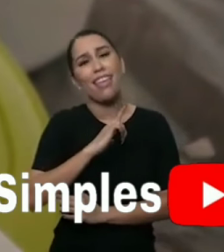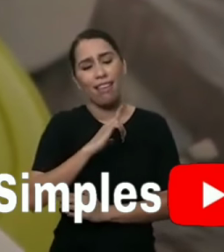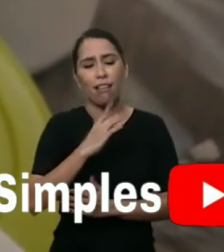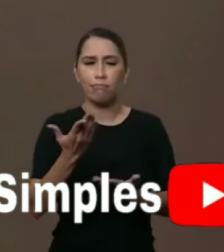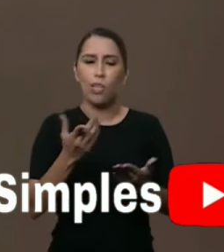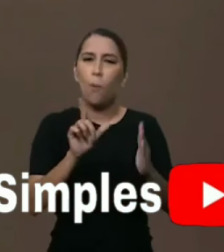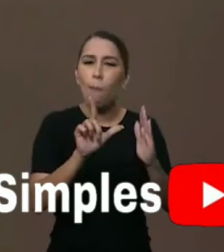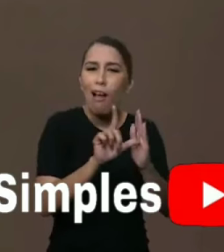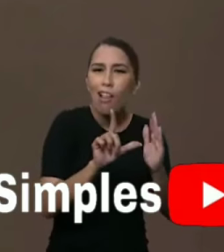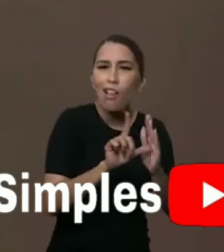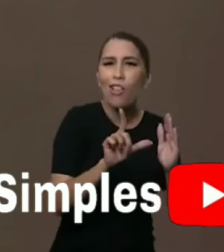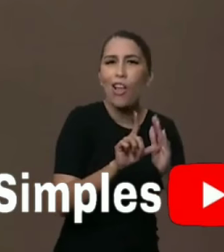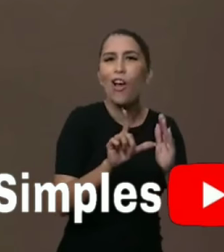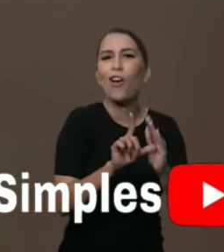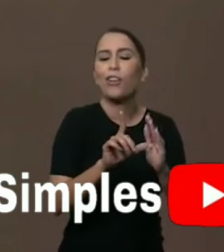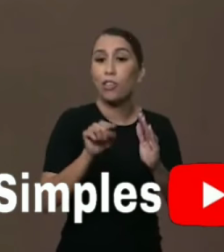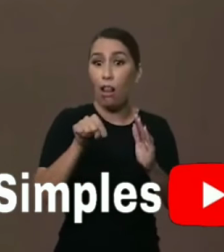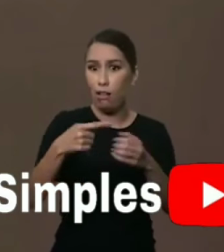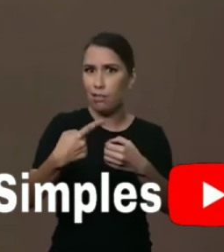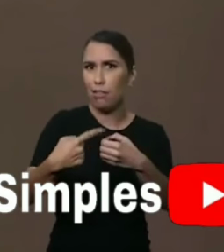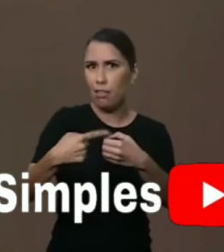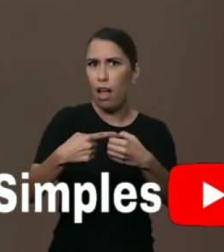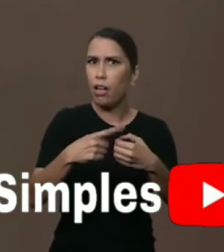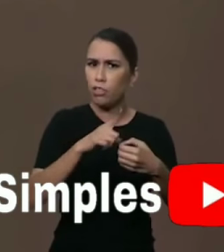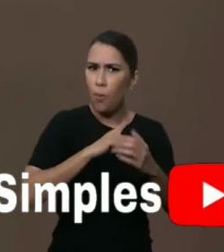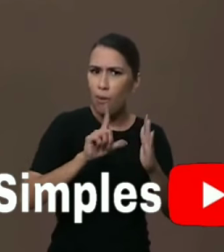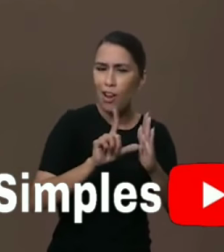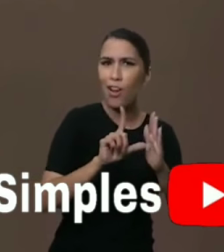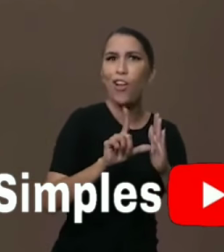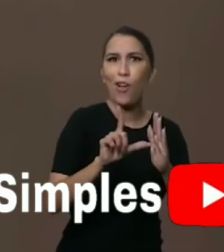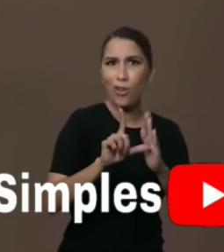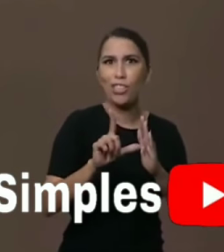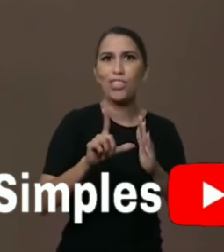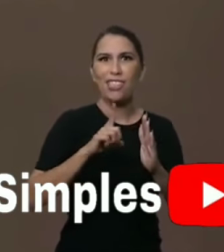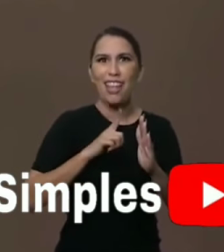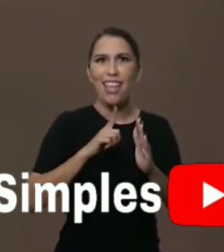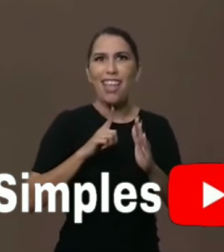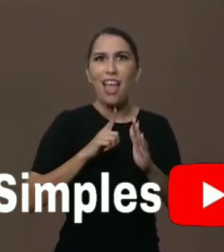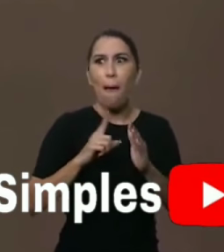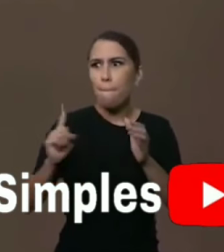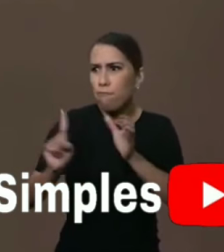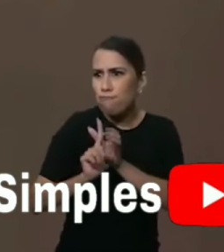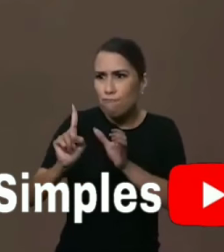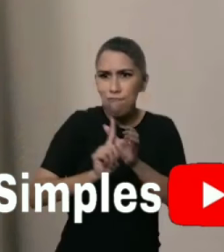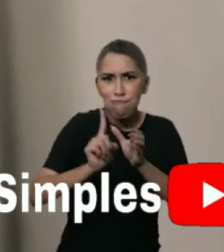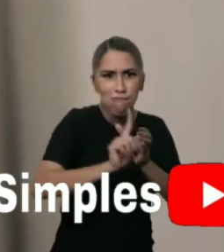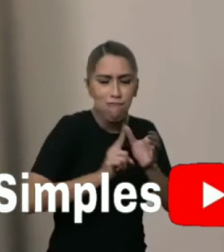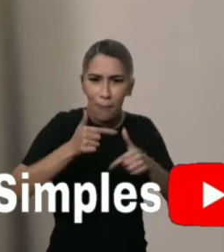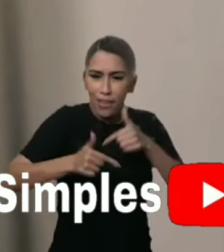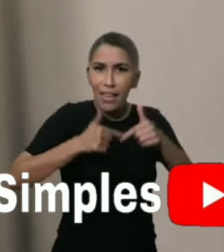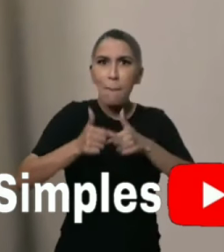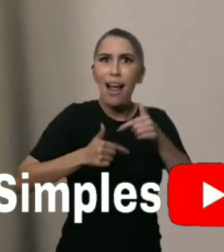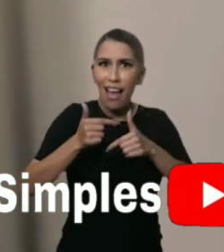conseguindo, colocar um ponto no centro e convidar mais pessoas para trabalhar, crescer nossa equipe e inovar mais ideias,